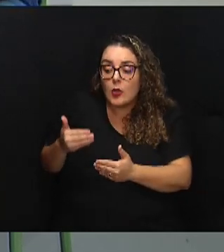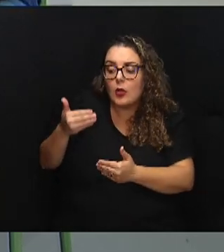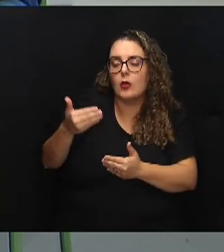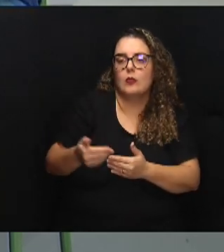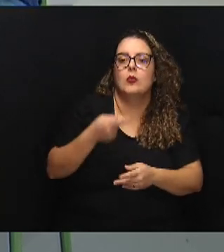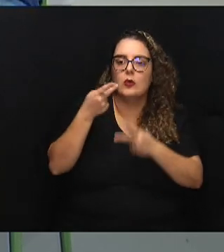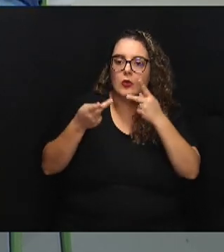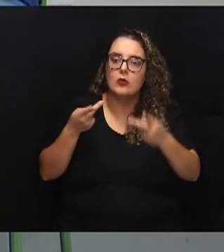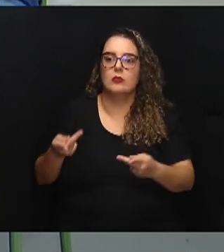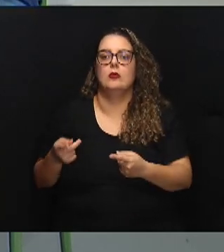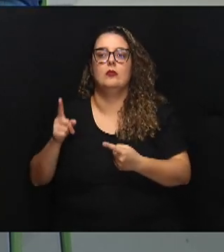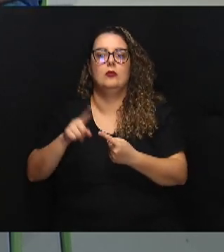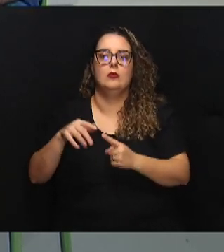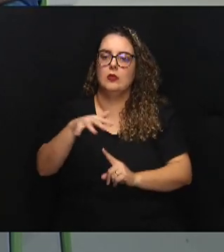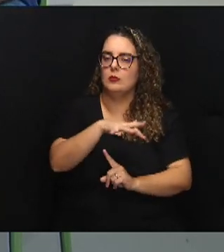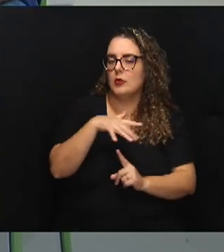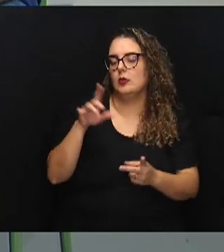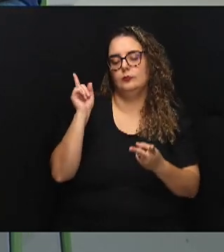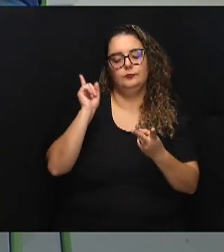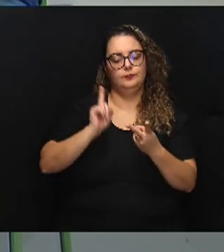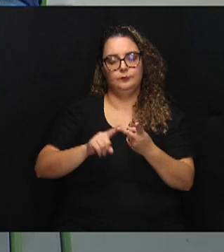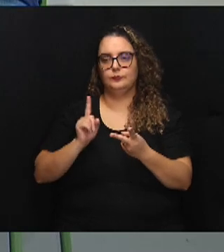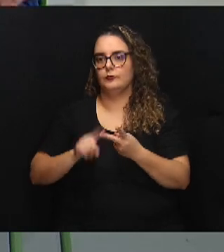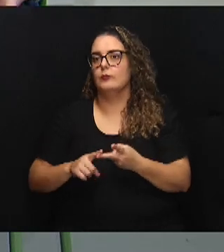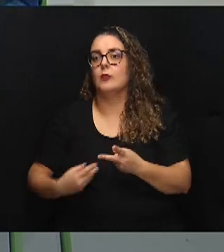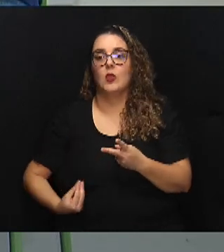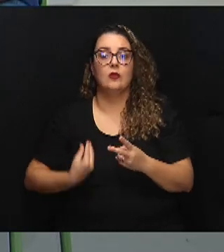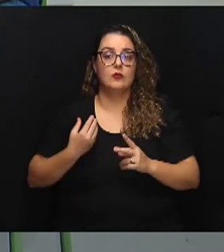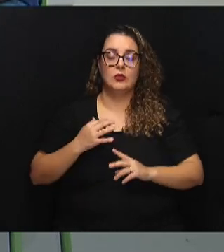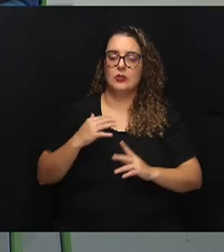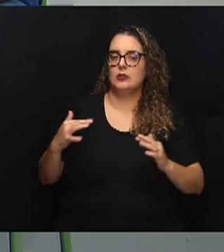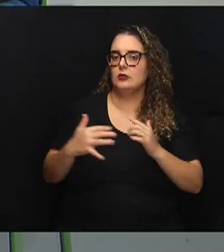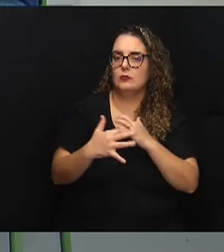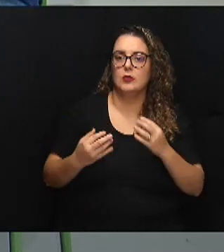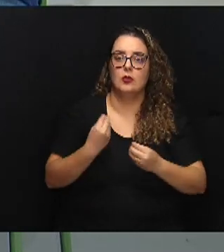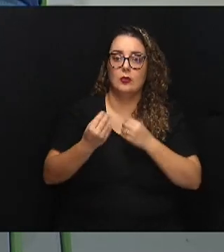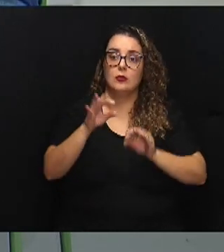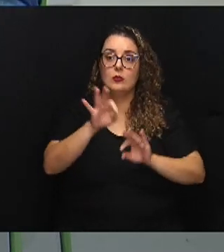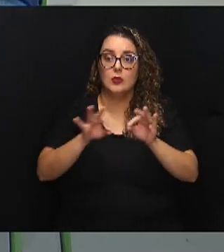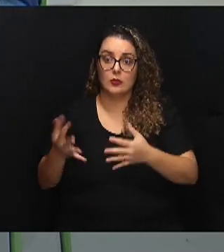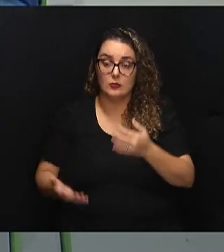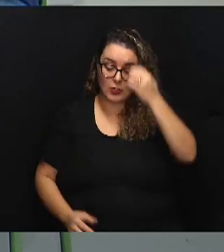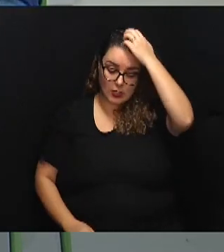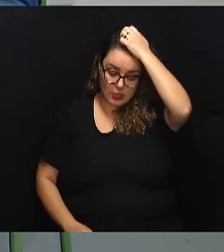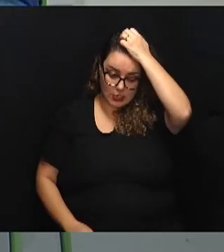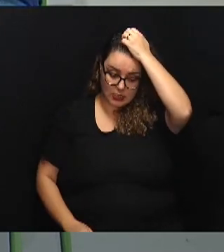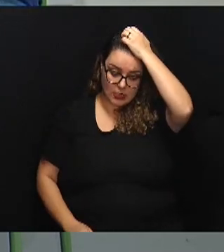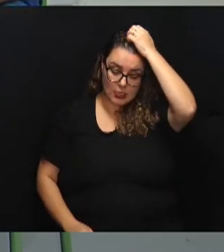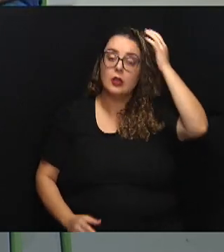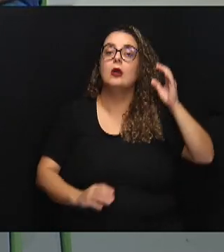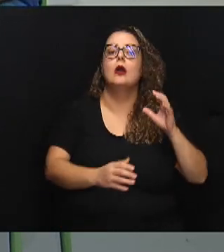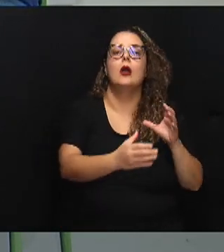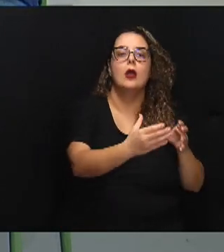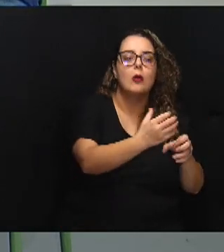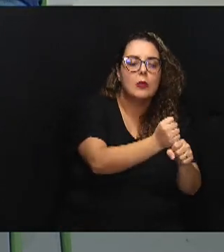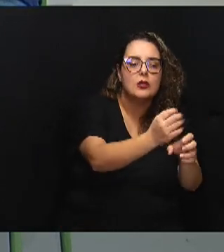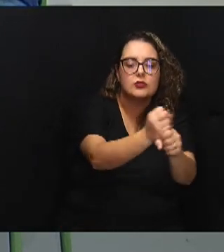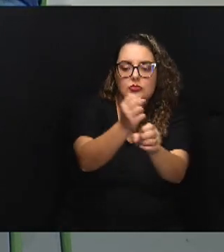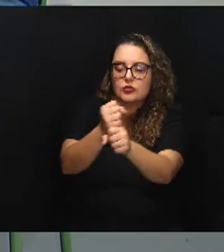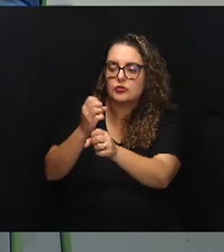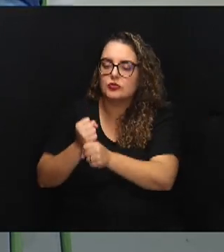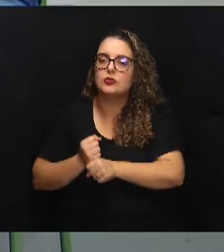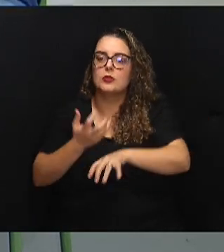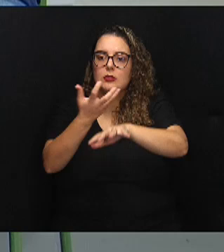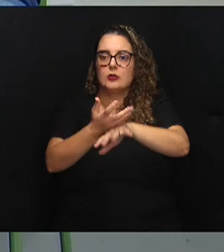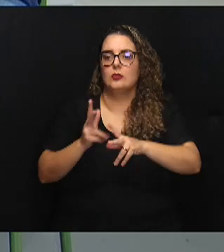sobre questões ambientais, para falar sobre vida urbana, como que as cidades elas se organizam. Então, é um diálogo conjunto dessas disciplinas para, de novo,